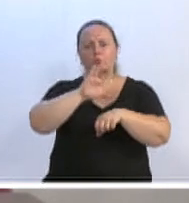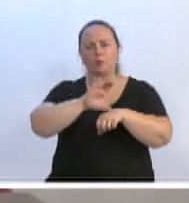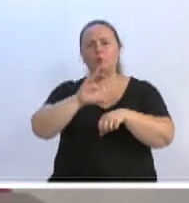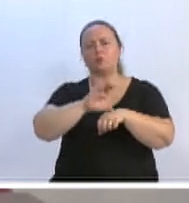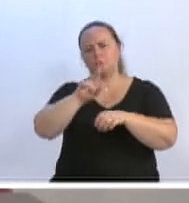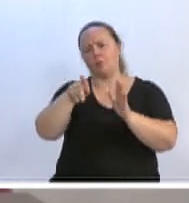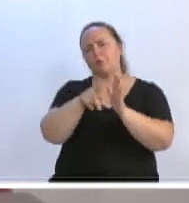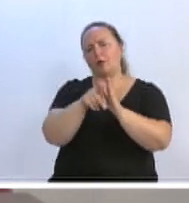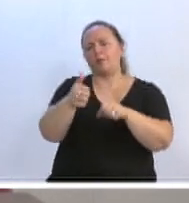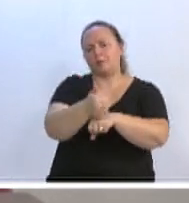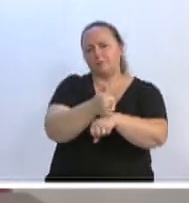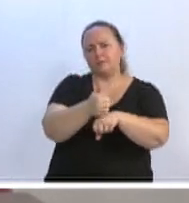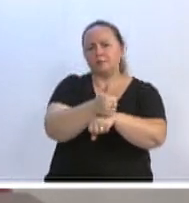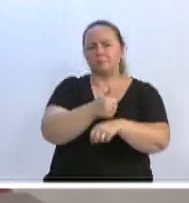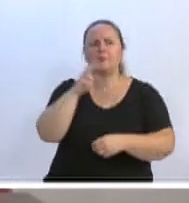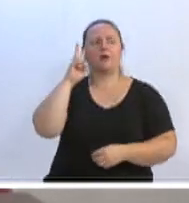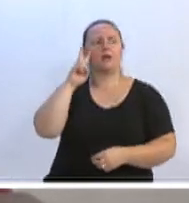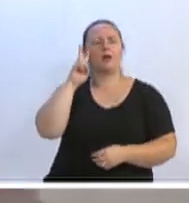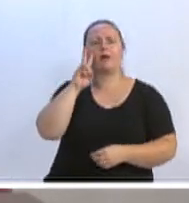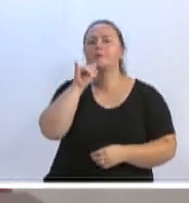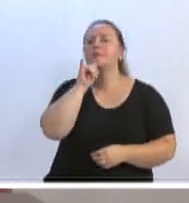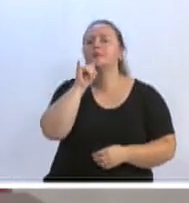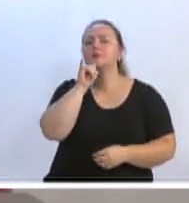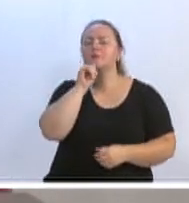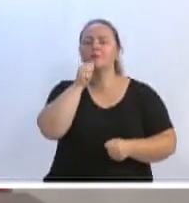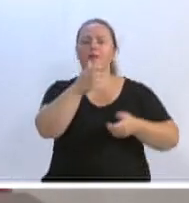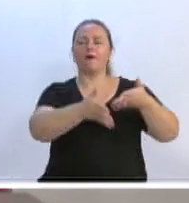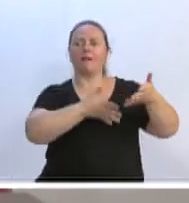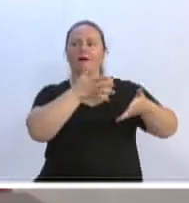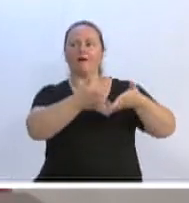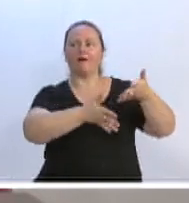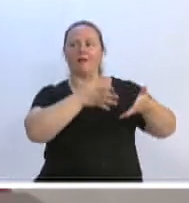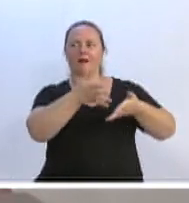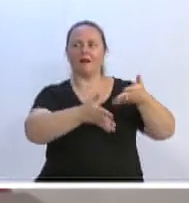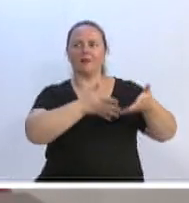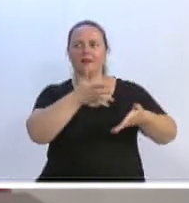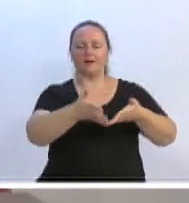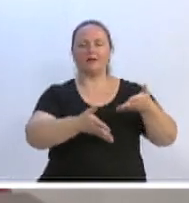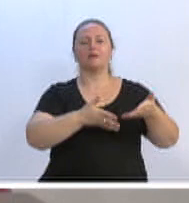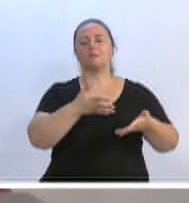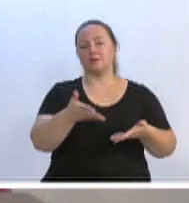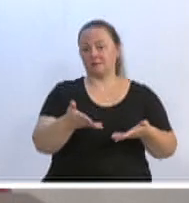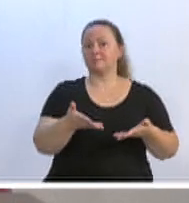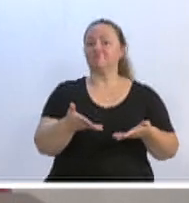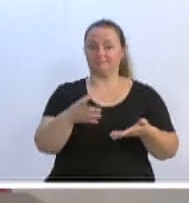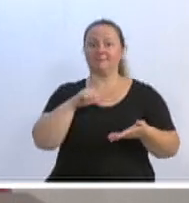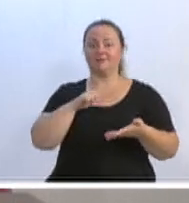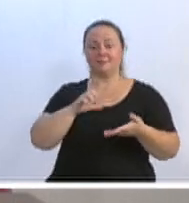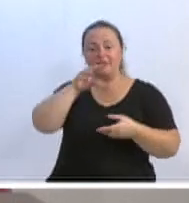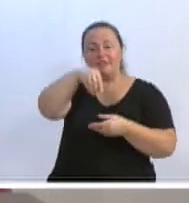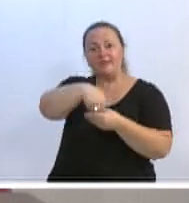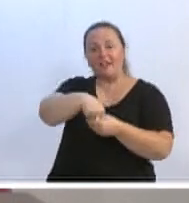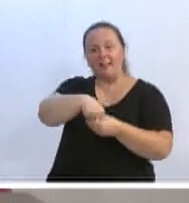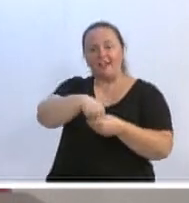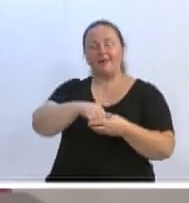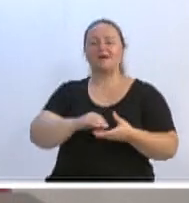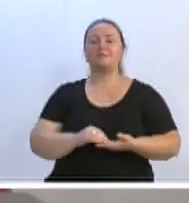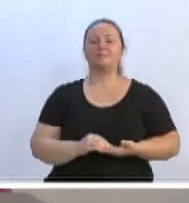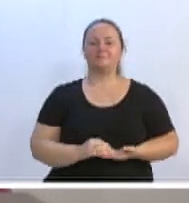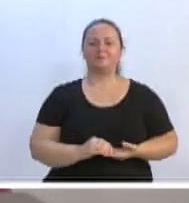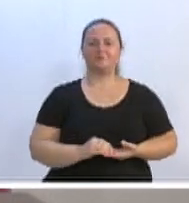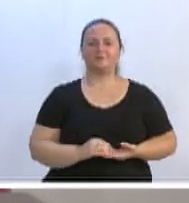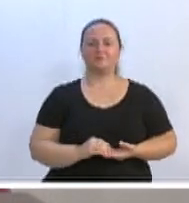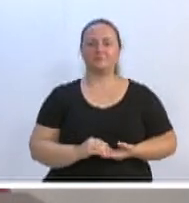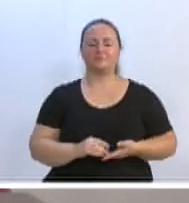aqui um que vem à memória, por exemplo, de Libras, né, sinais de Libras ali que é desenvolvido, como também